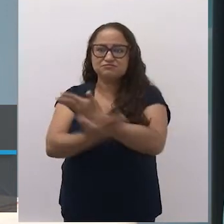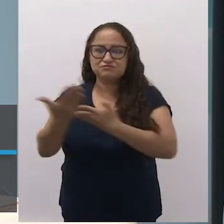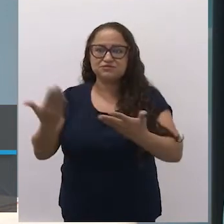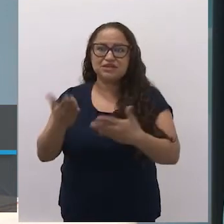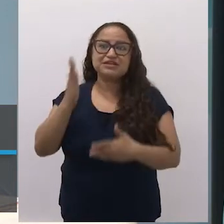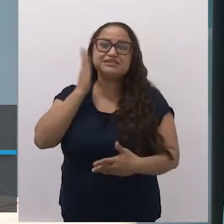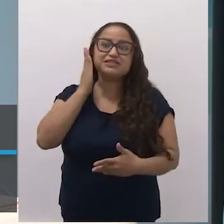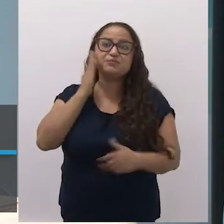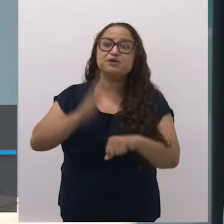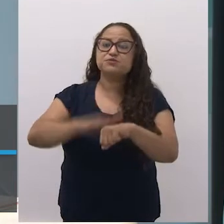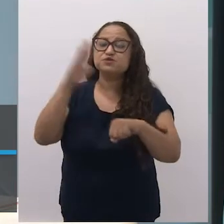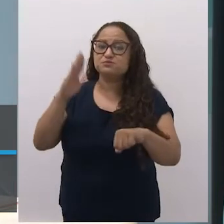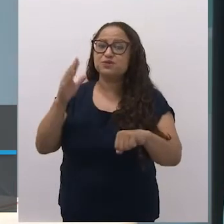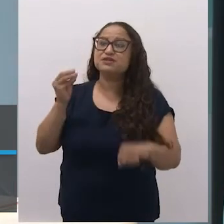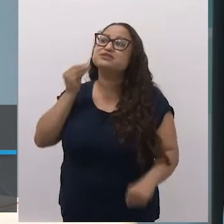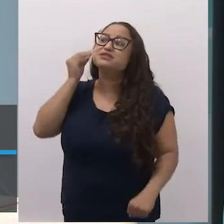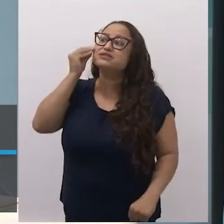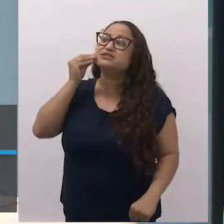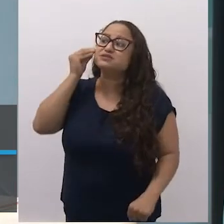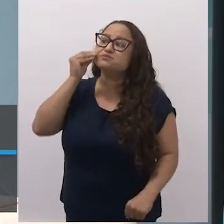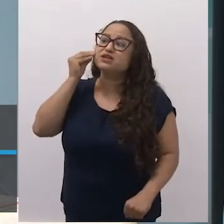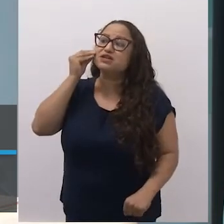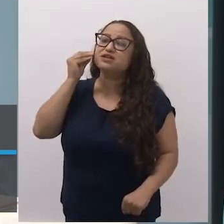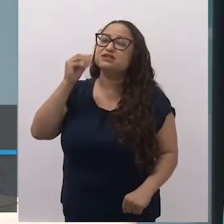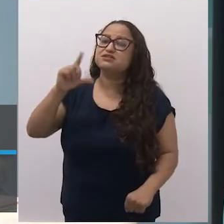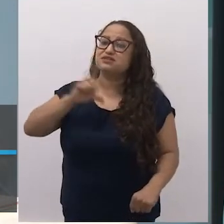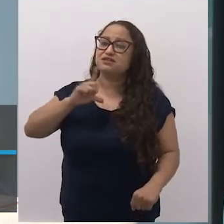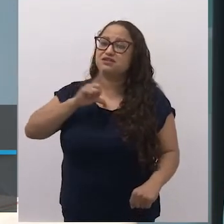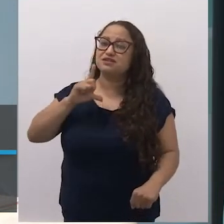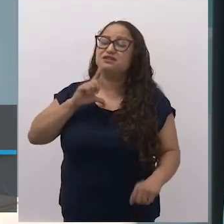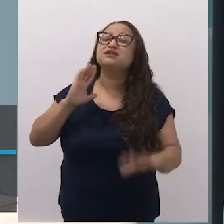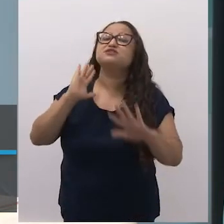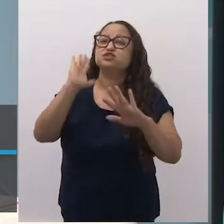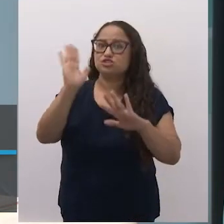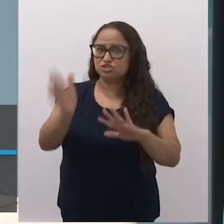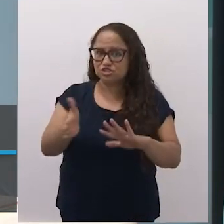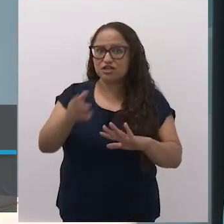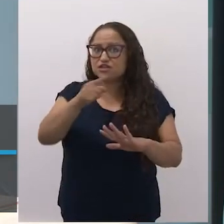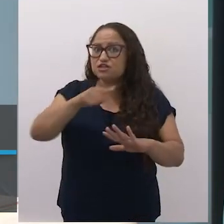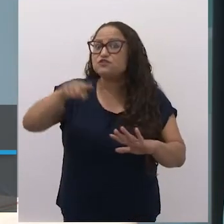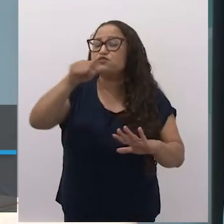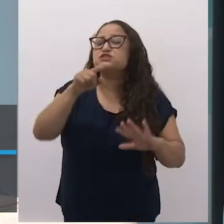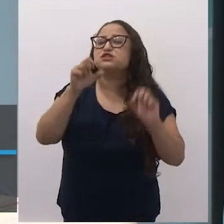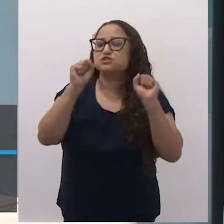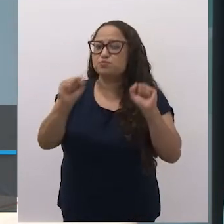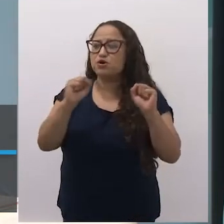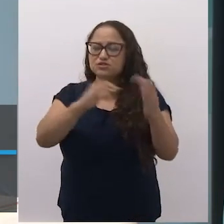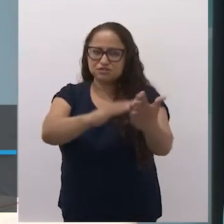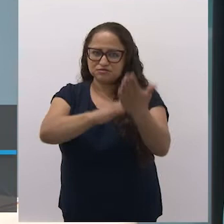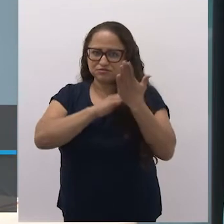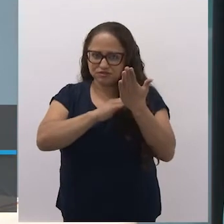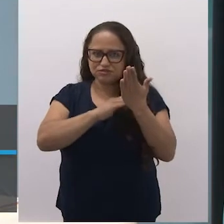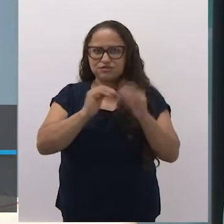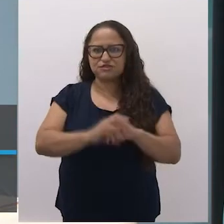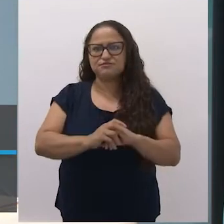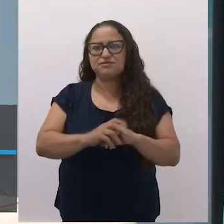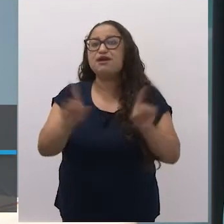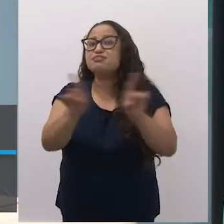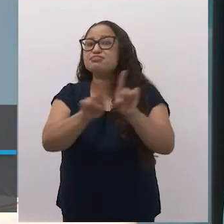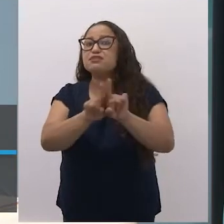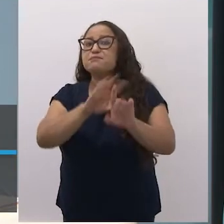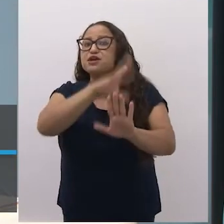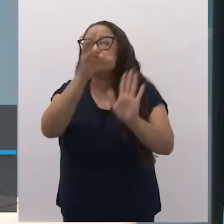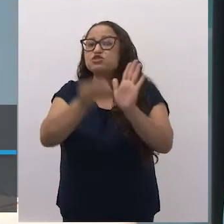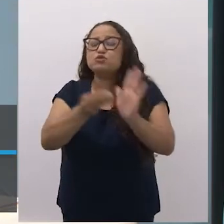Sabemos mais das experiências, dos campos de experiências que vocês possam nos trazer, né? De todas as experiências